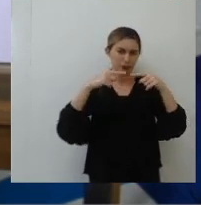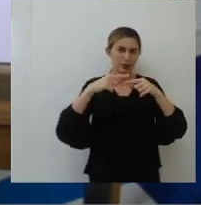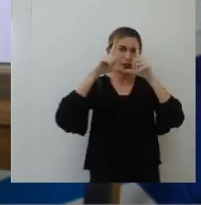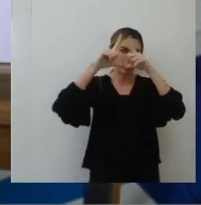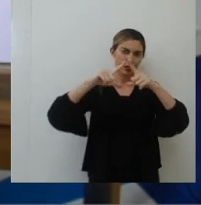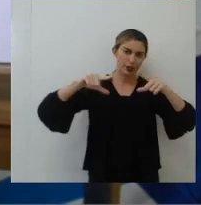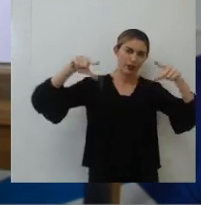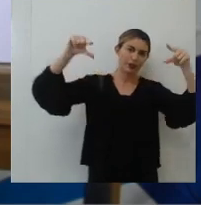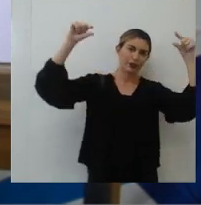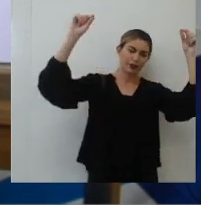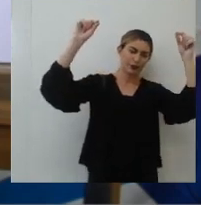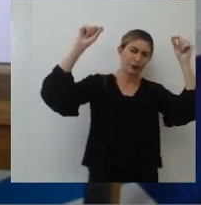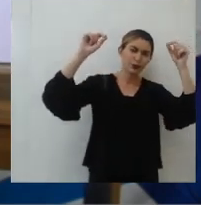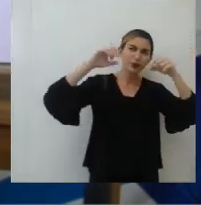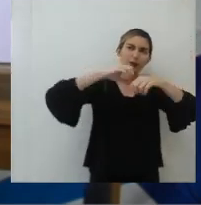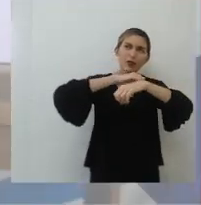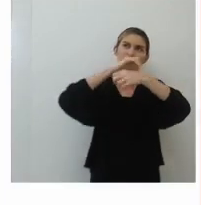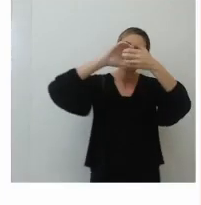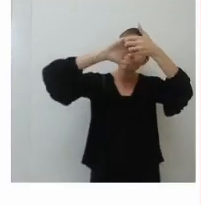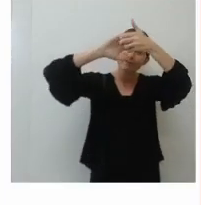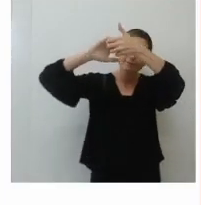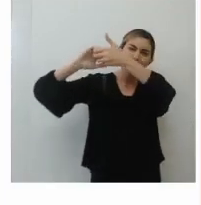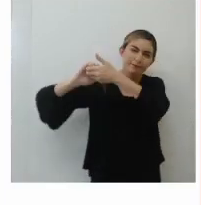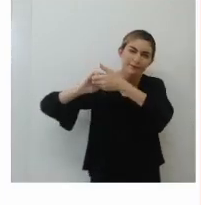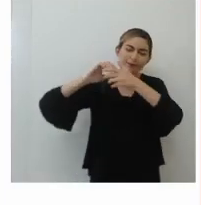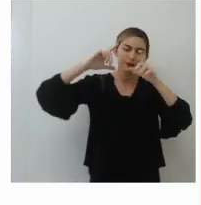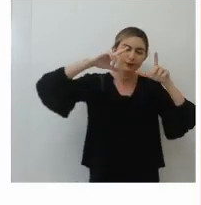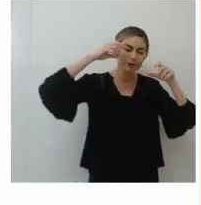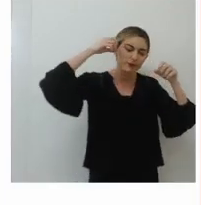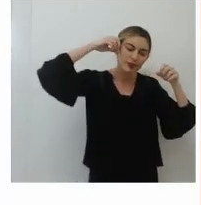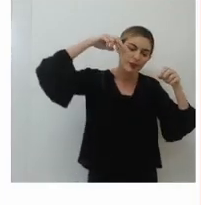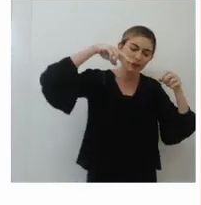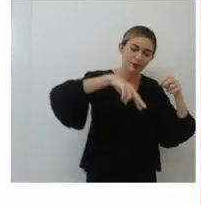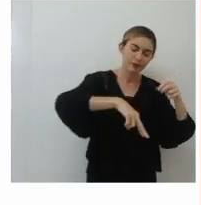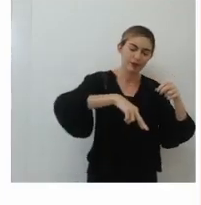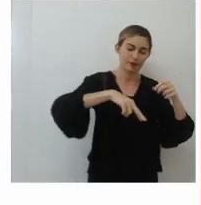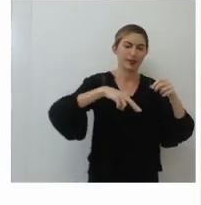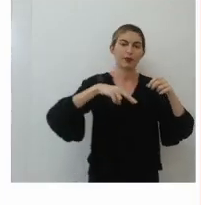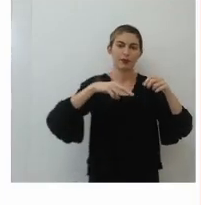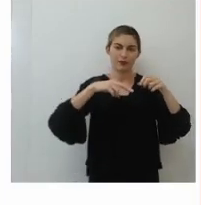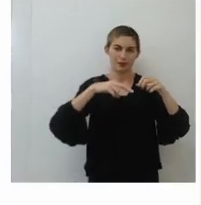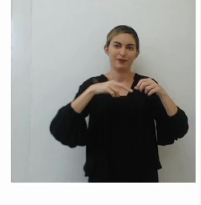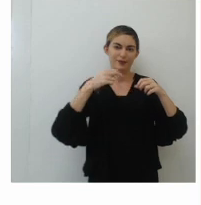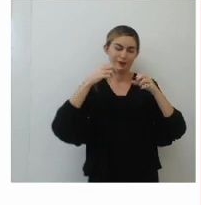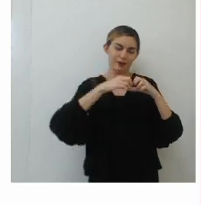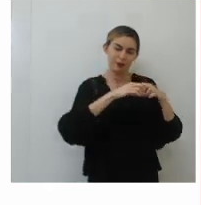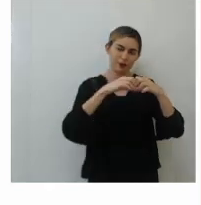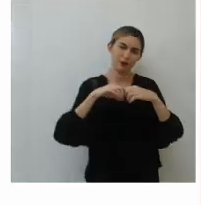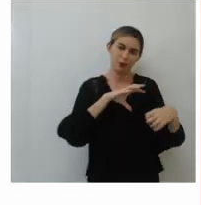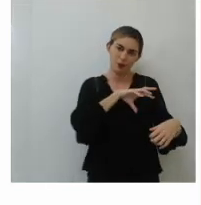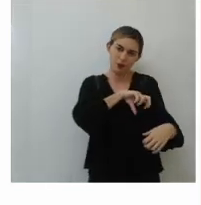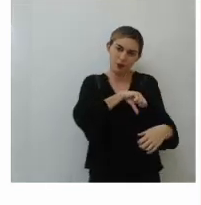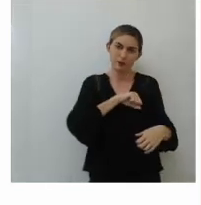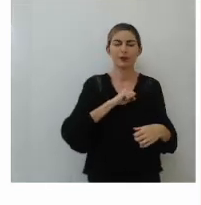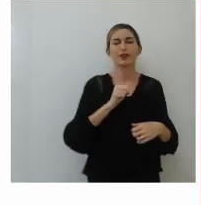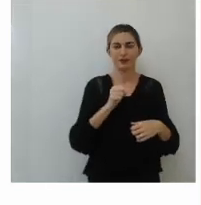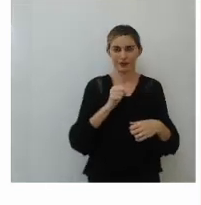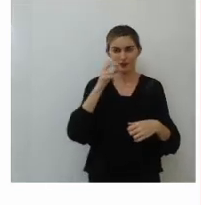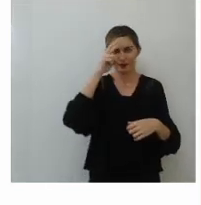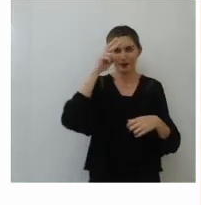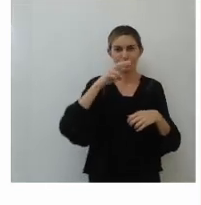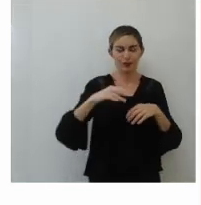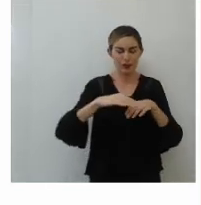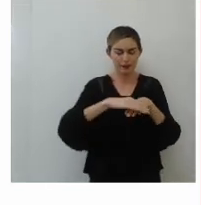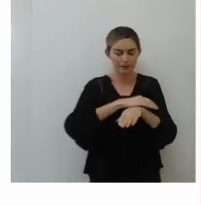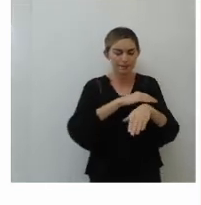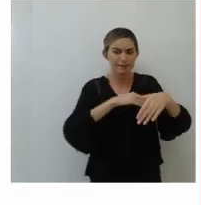lua malandrinha pela brechinha da telha, fotografando o meu cenário de amor. Né? Assim que ele diz? Numa esteira, o meu